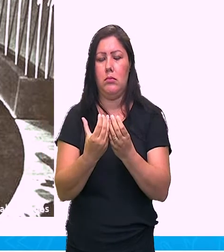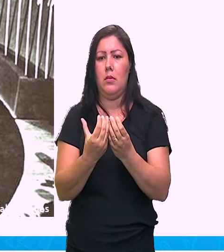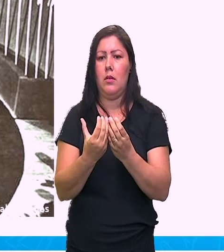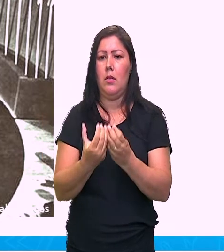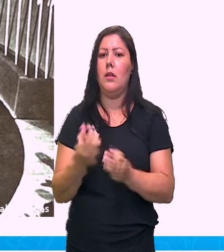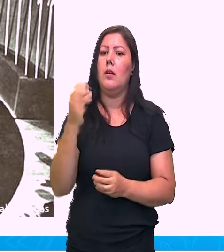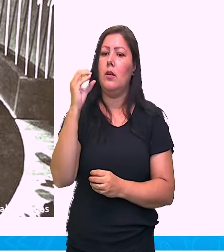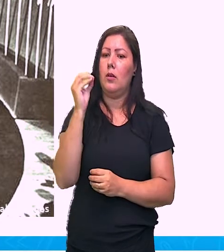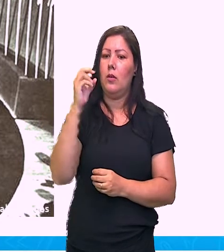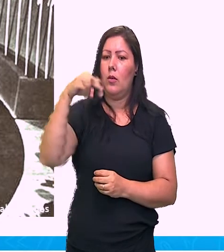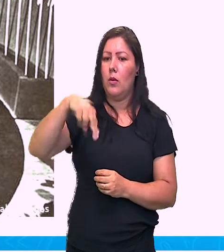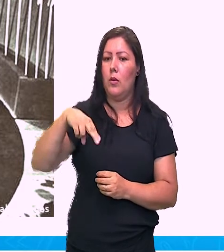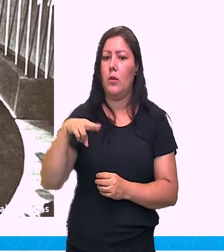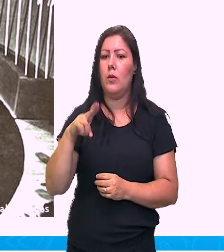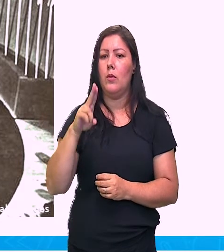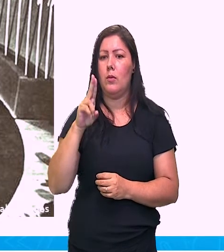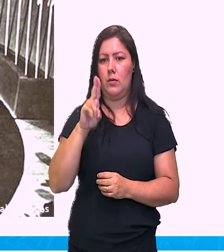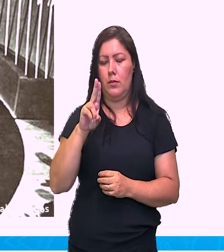1946.